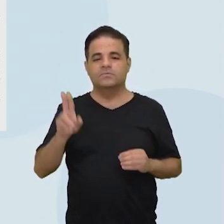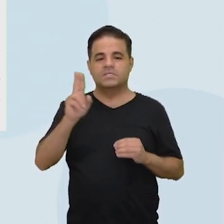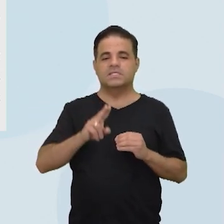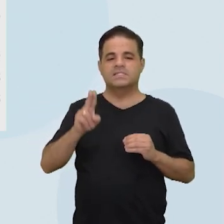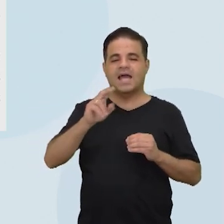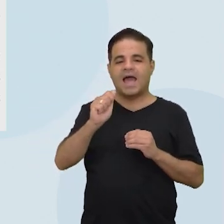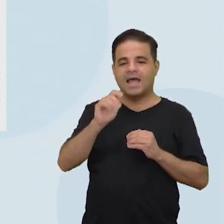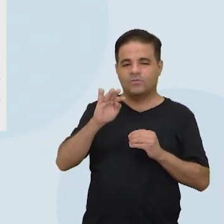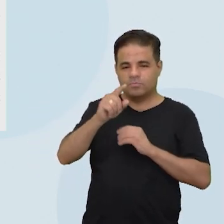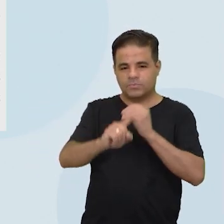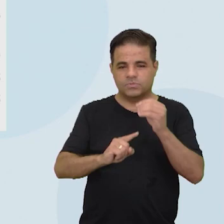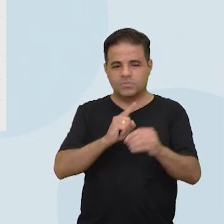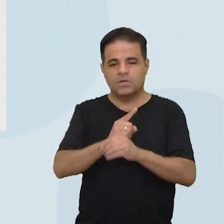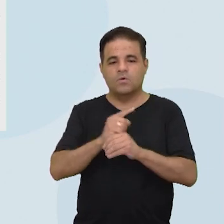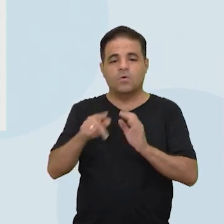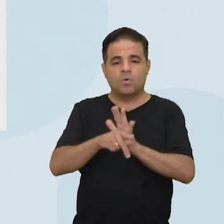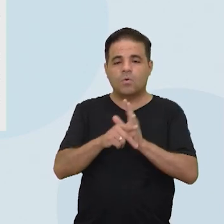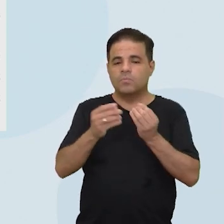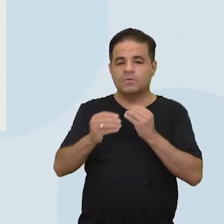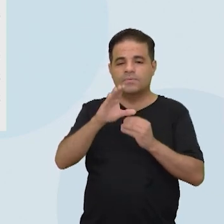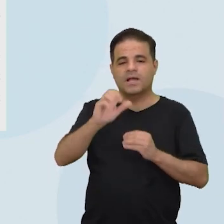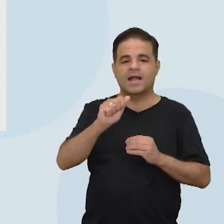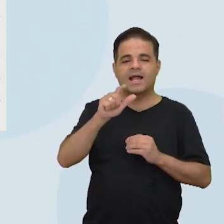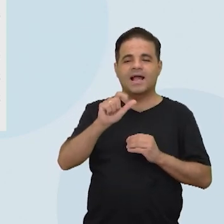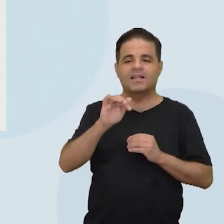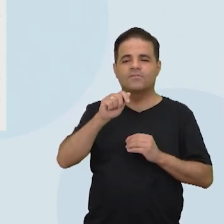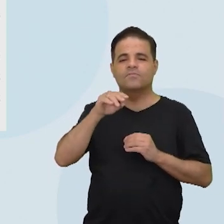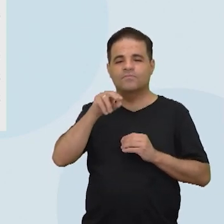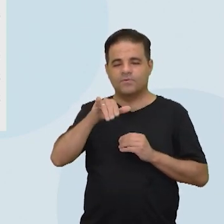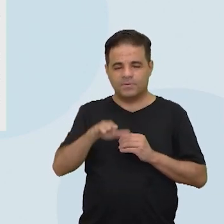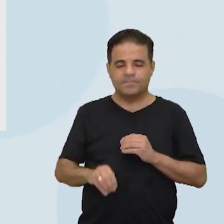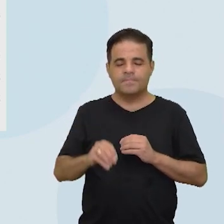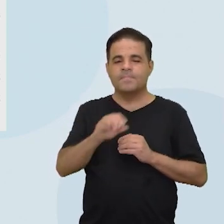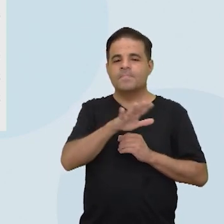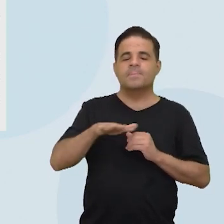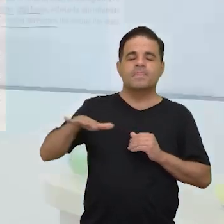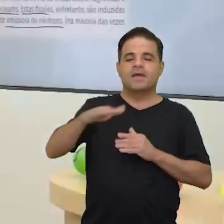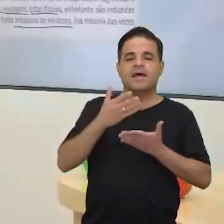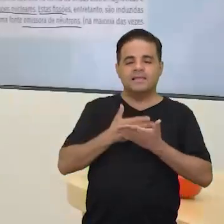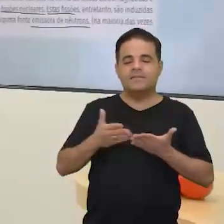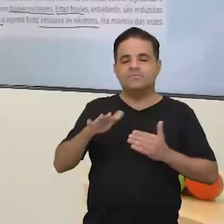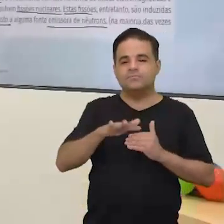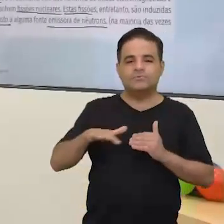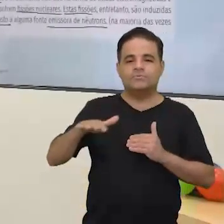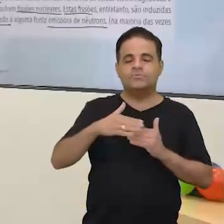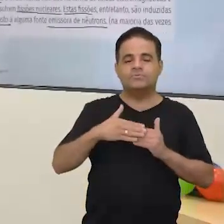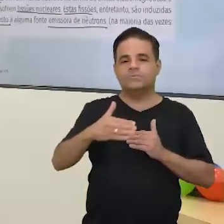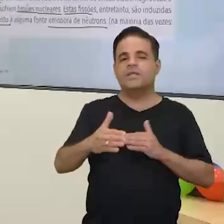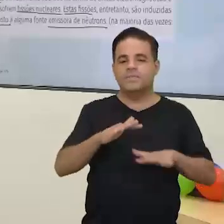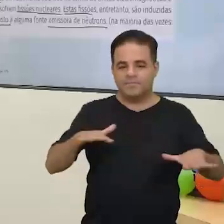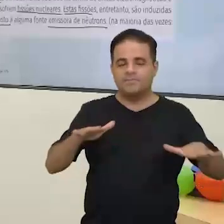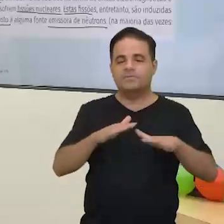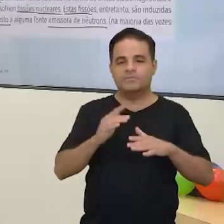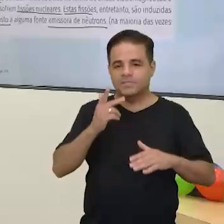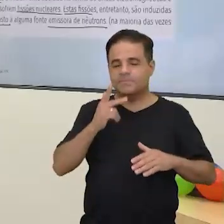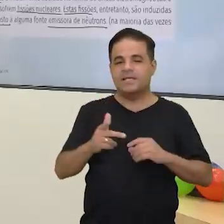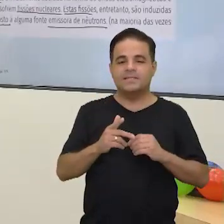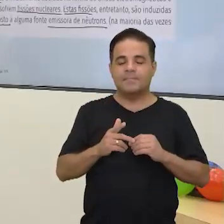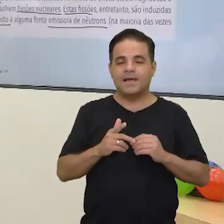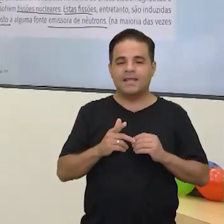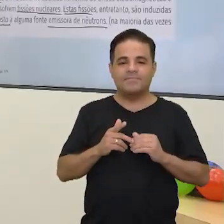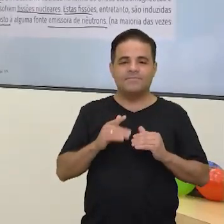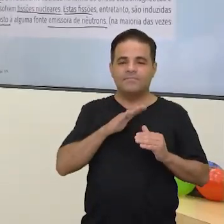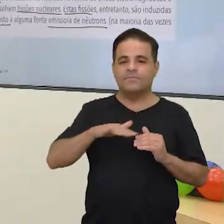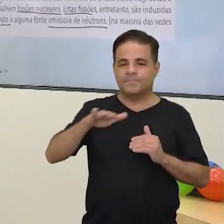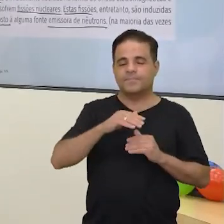certo? Então, aqui, lembra, se eu pegar duas partículas que estão aceleradas, né, e se chocar uma partícula com a outra, lembra, se choca aí vai gerar